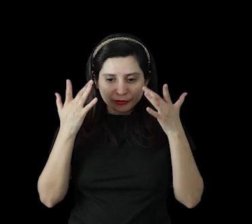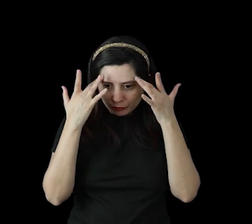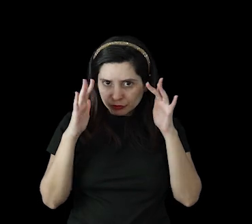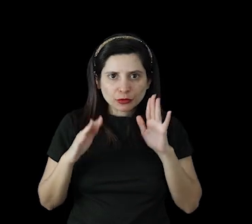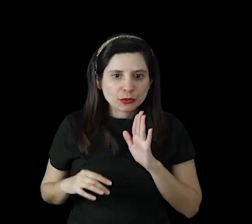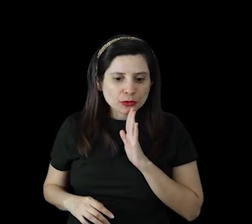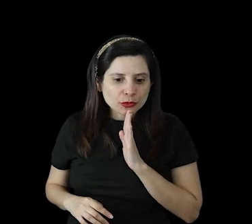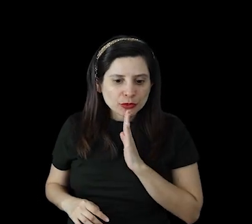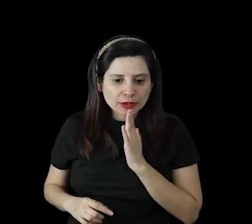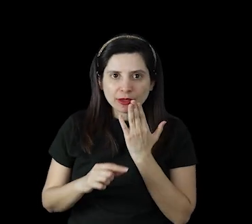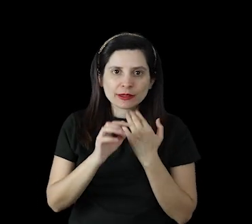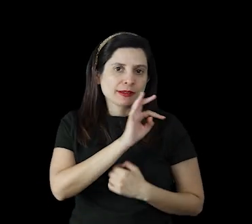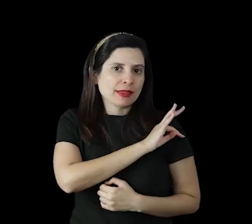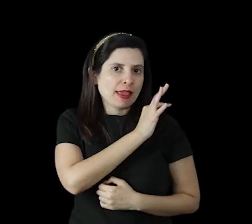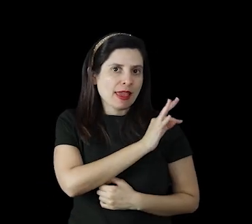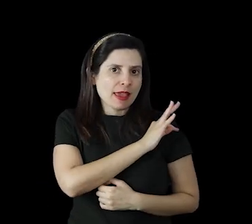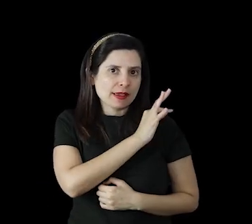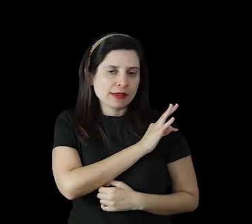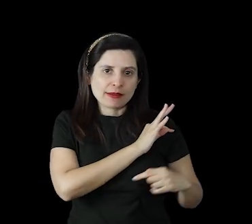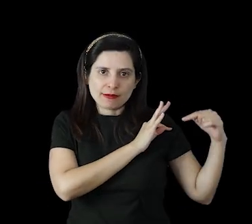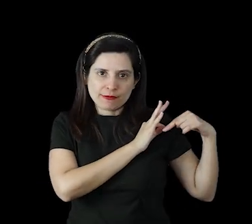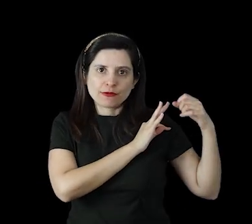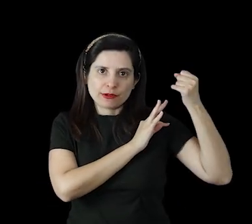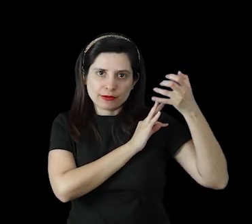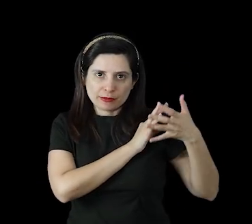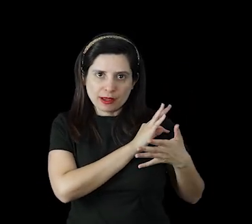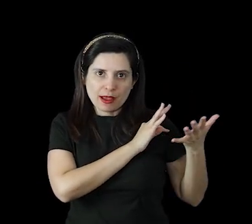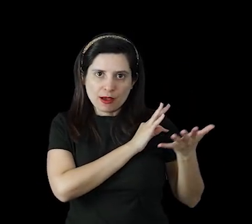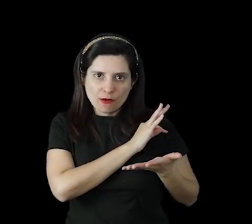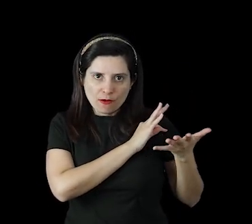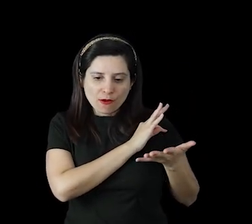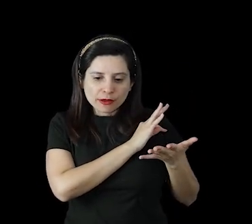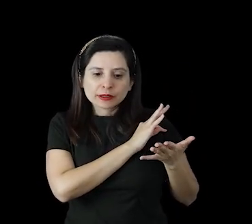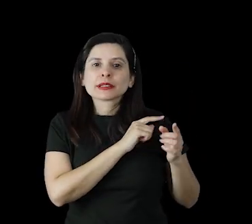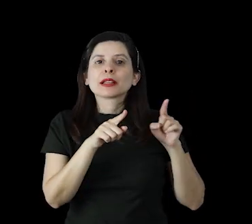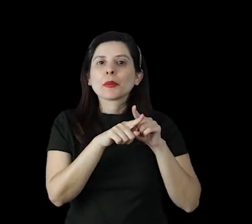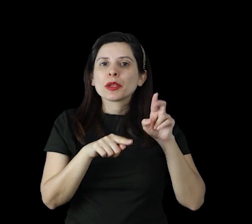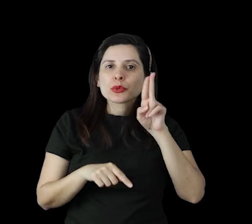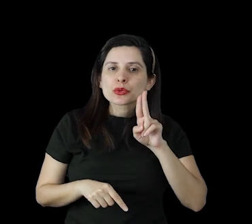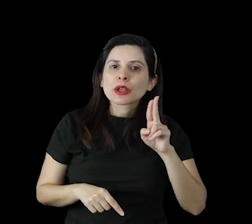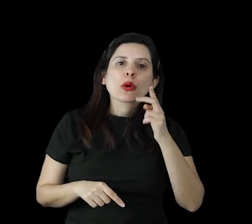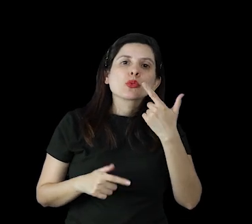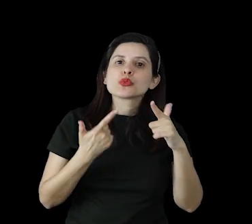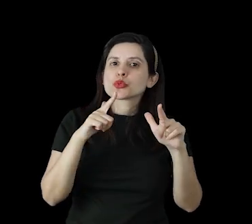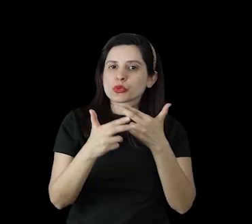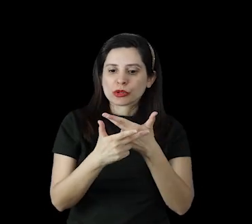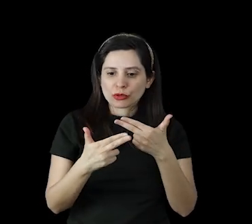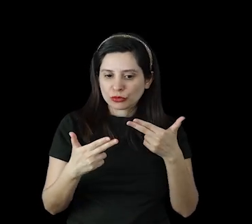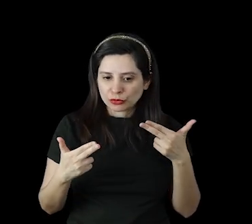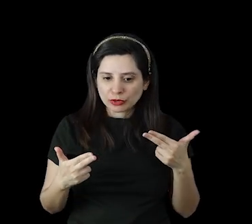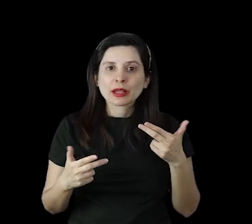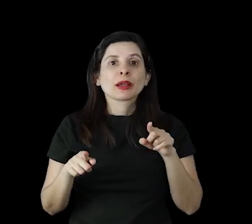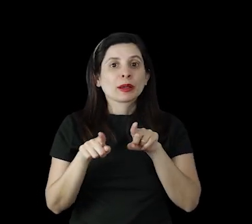já conhece essa técnica, é disso que eu vou falar agora, mas também eu vou usar isso com outras coisas, porque